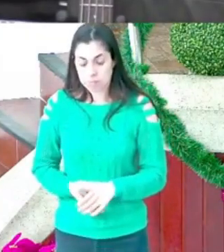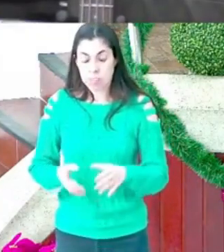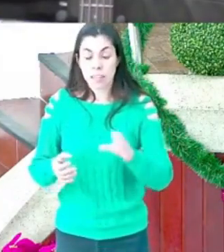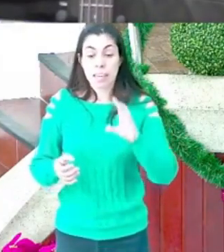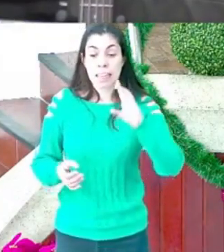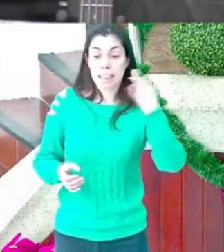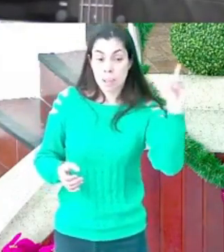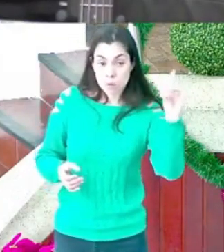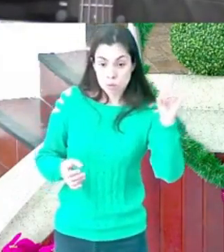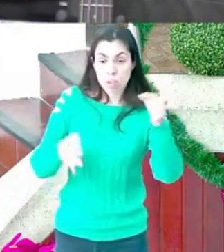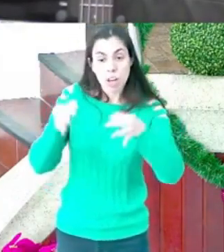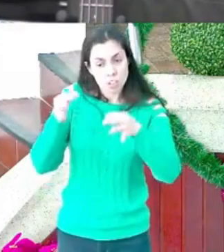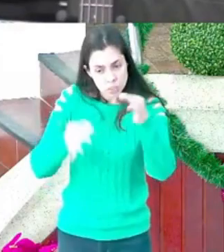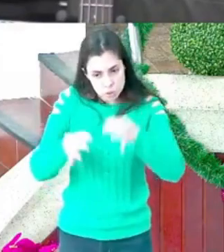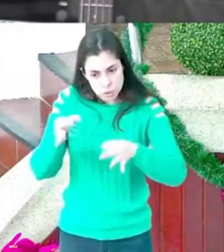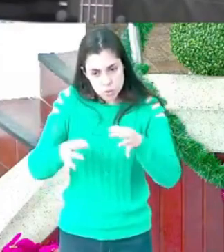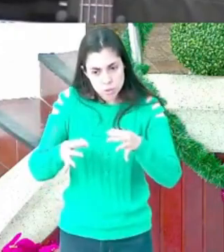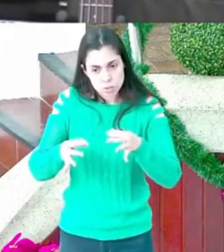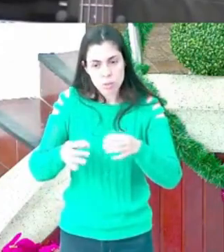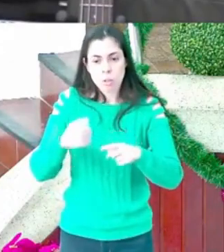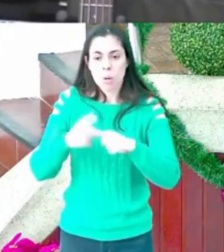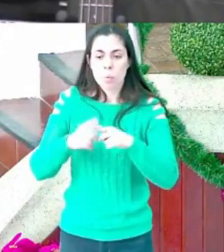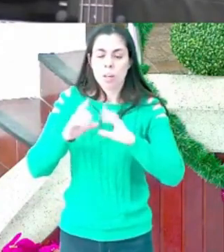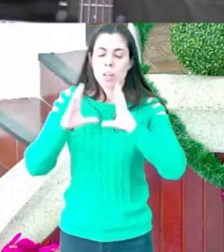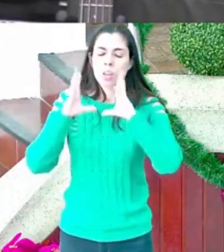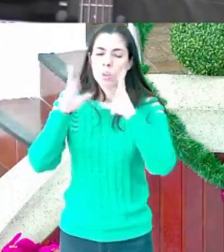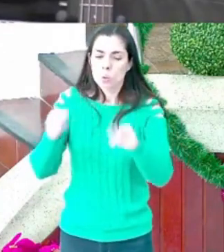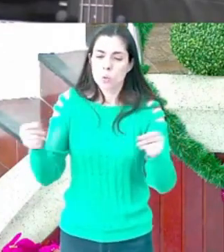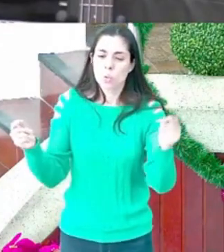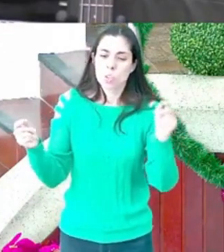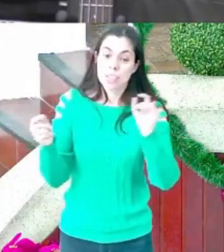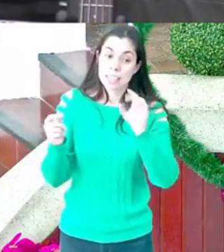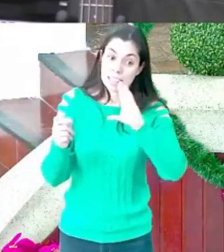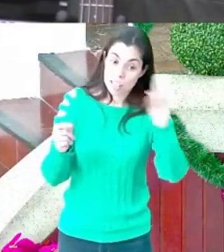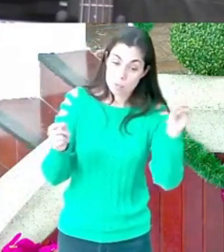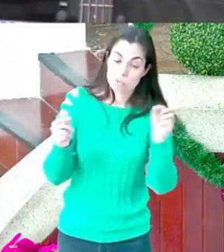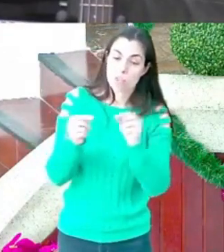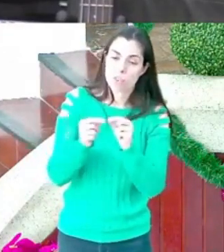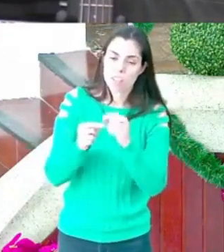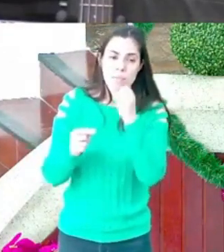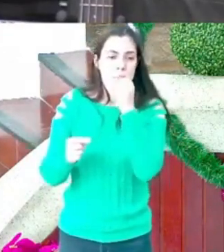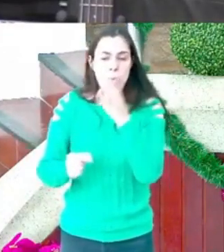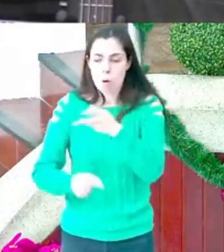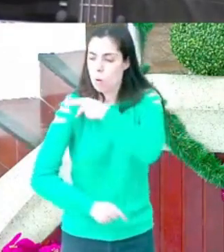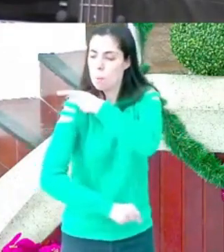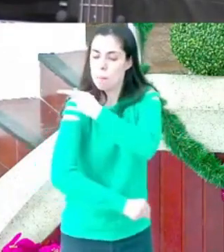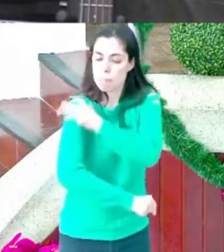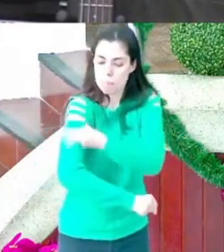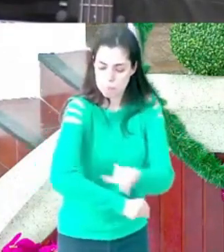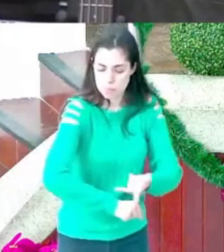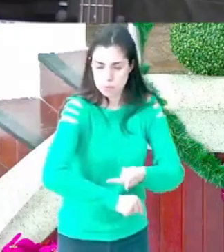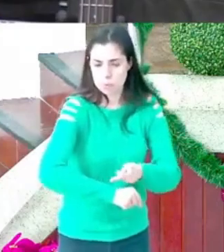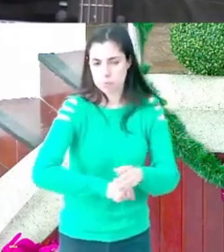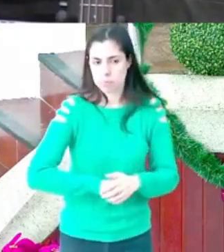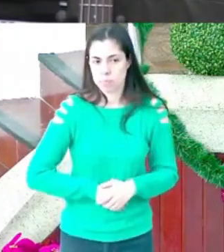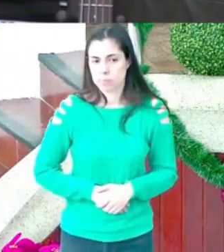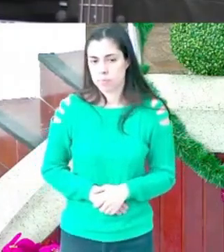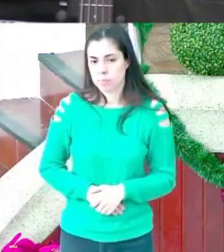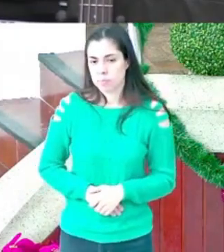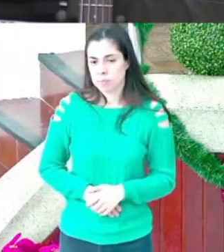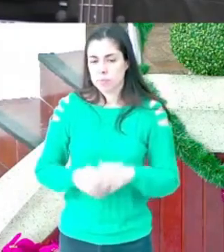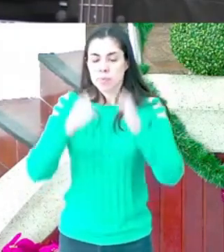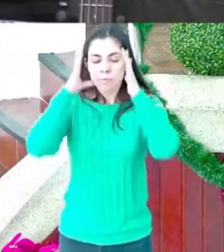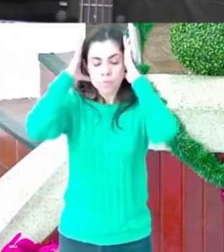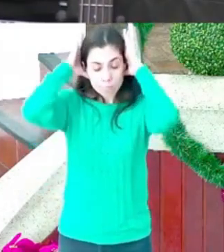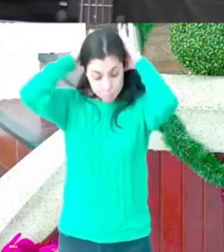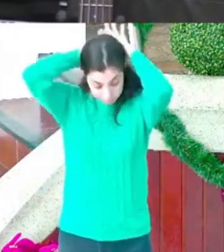faz é reto, tudo o que Ele faz é justo, tudo o que Ele faz é puro. A retidão